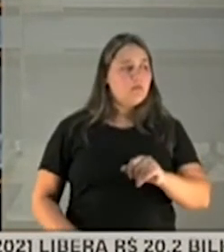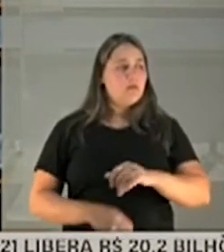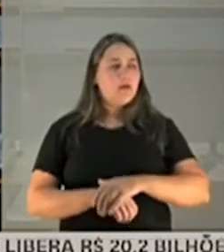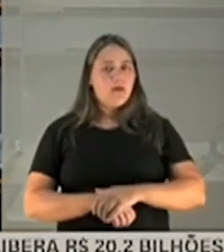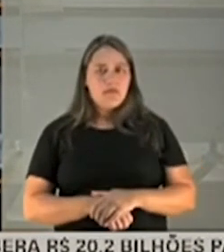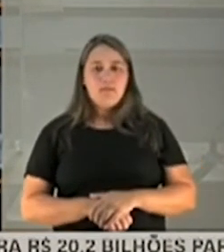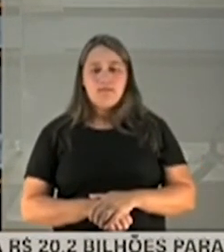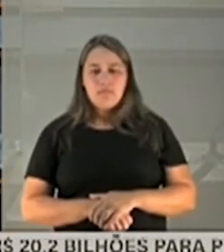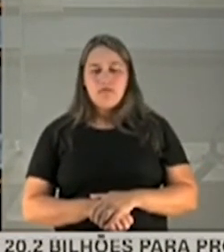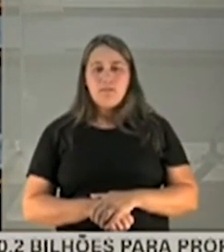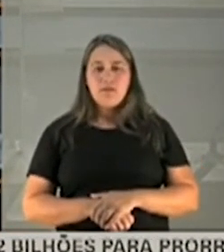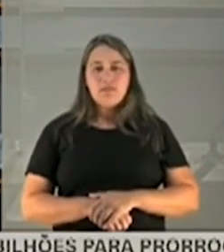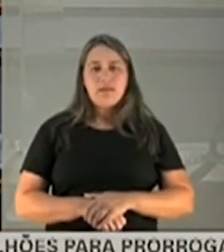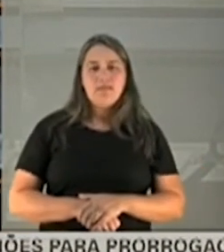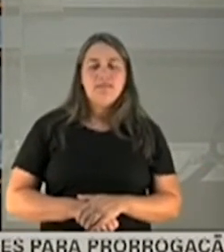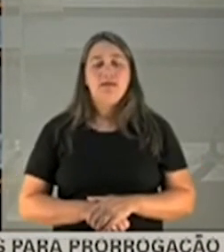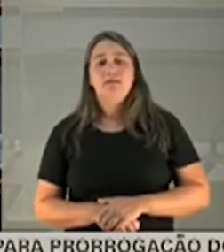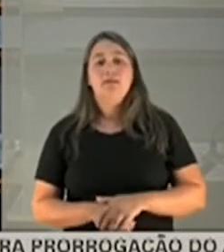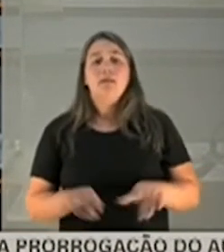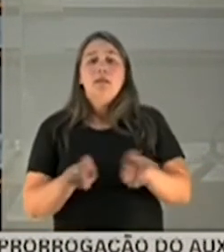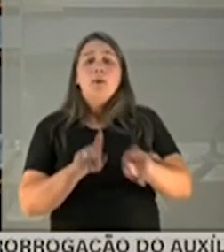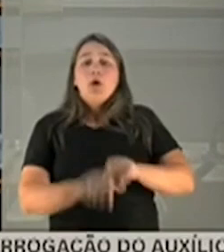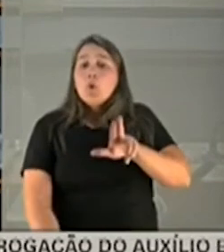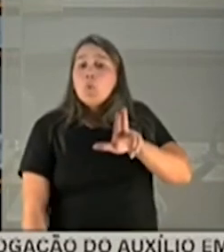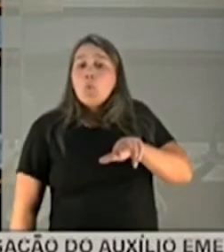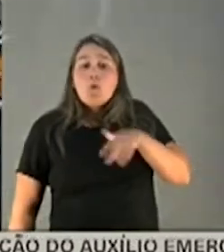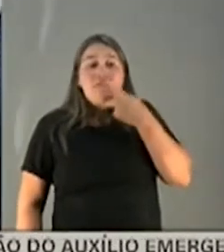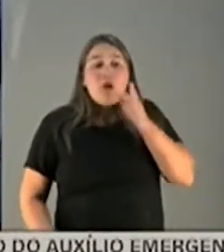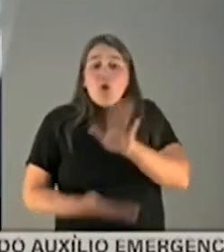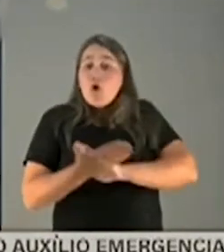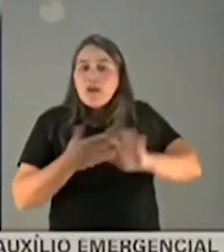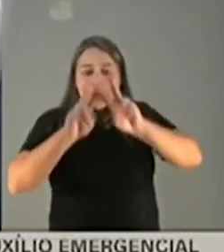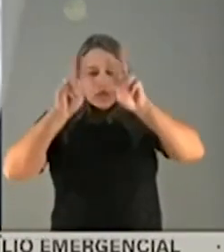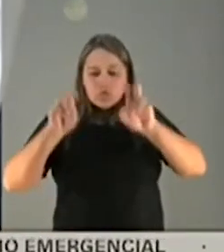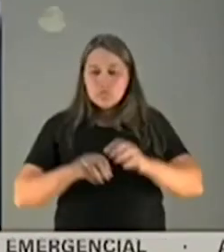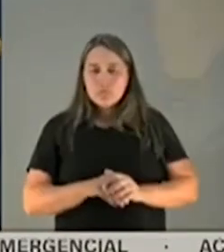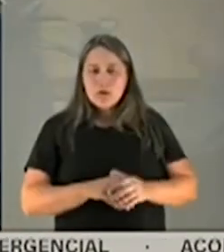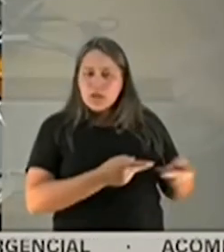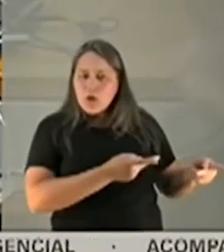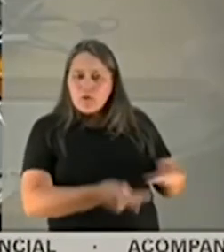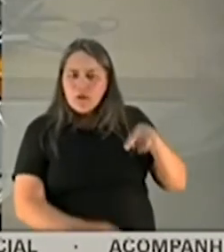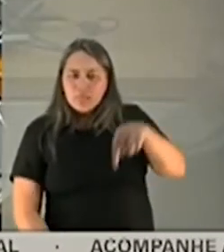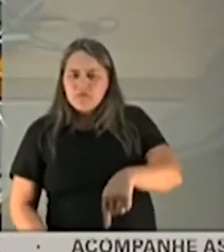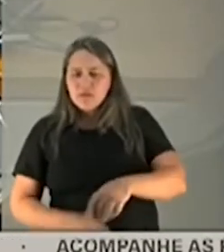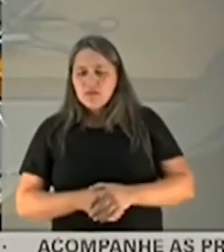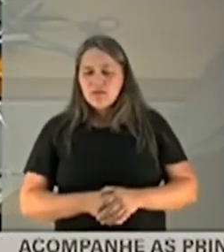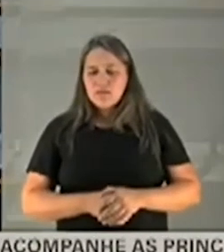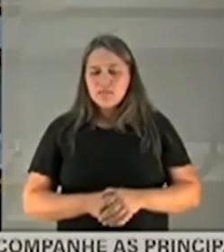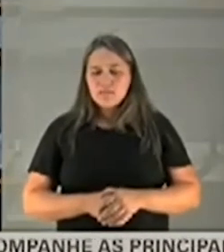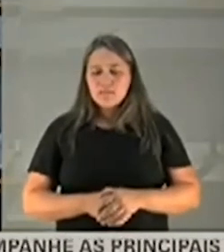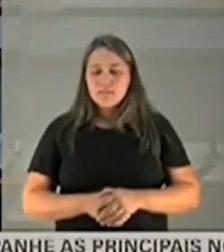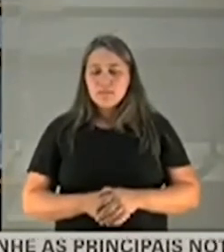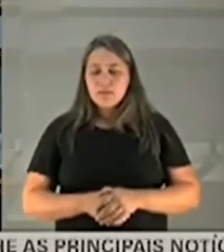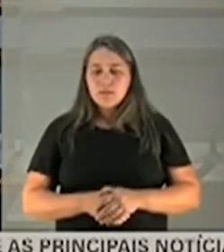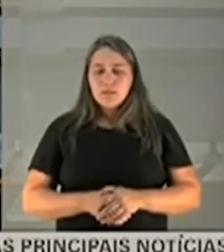líder do governo, do Ricardo Barros? Quanto ao líder do governo, ele nunca falou desse assunto. Está convocado para vir aqui falar CPI. Ele nunca falou, não, mas não é perguntar